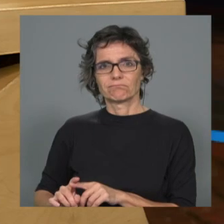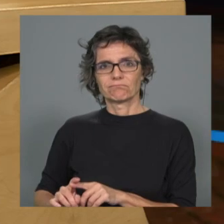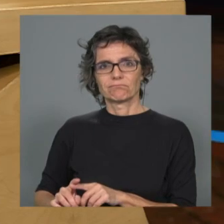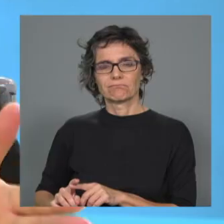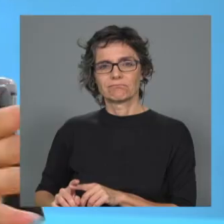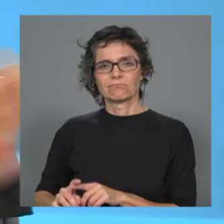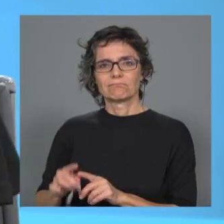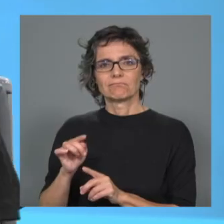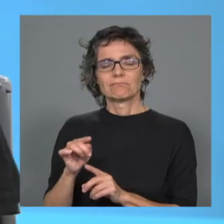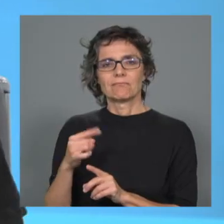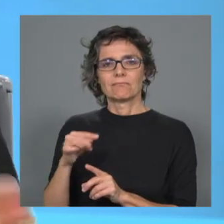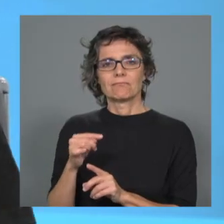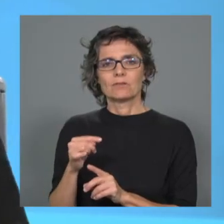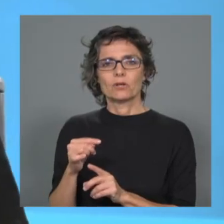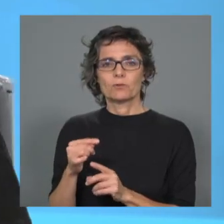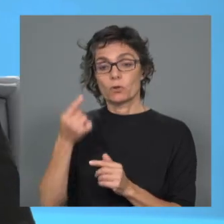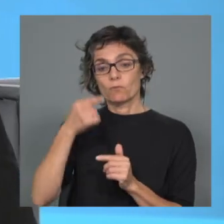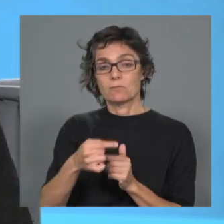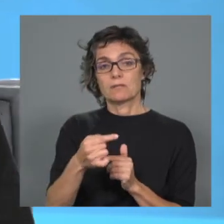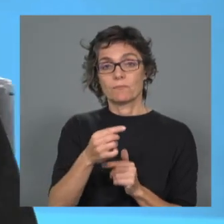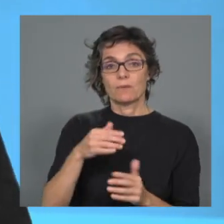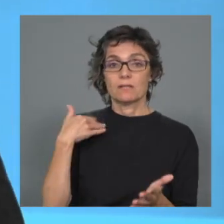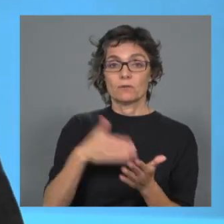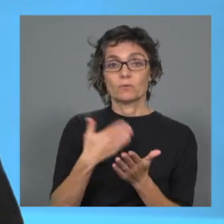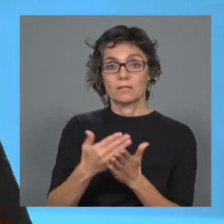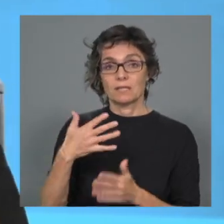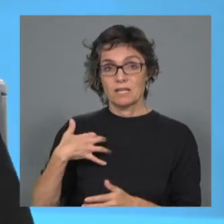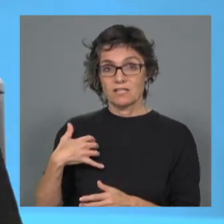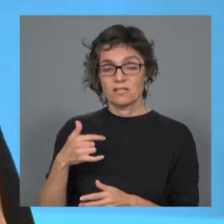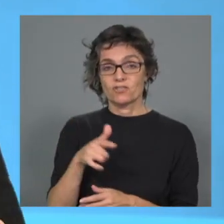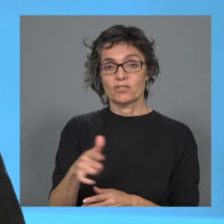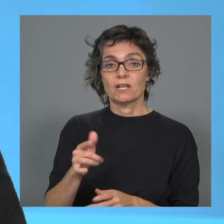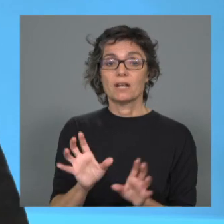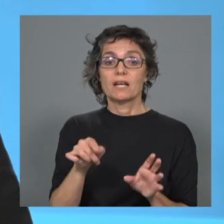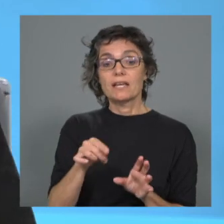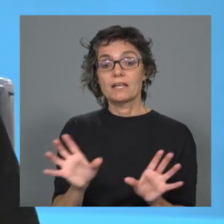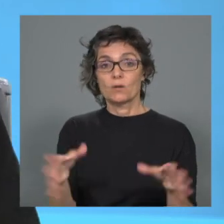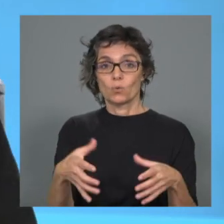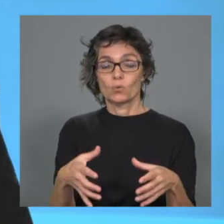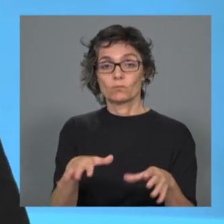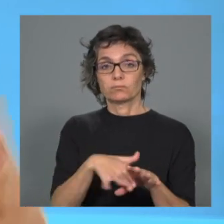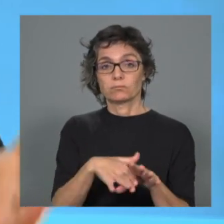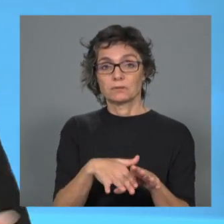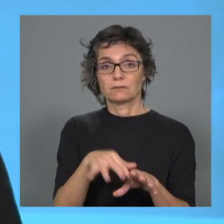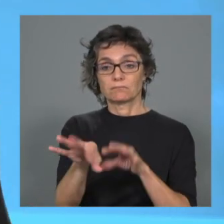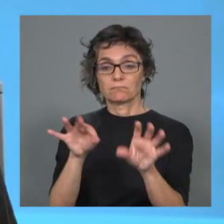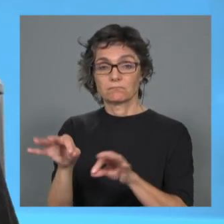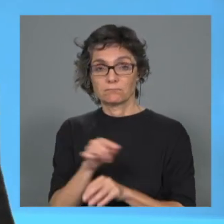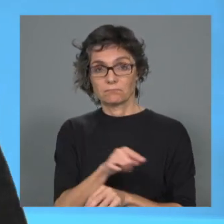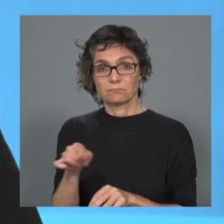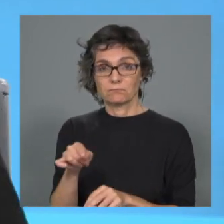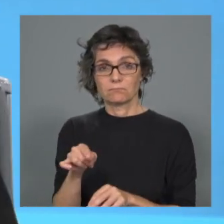é de alguma forma condensada numa semana, de segunda a sexta-feira, e em que um grupo de participantes selecionado faz o